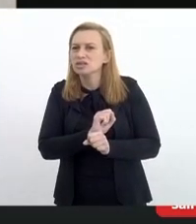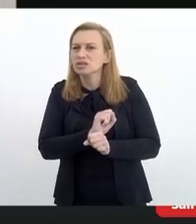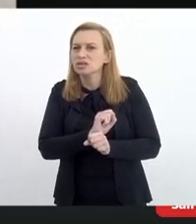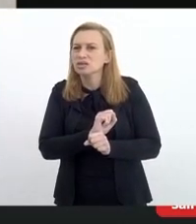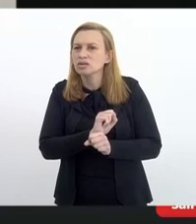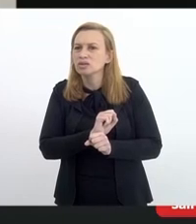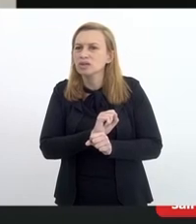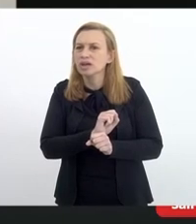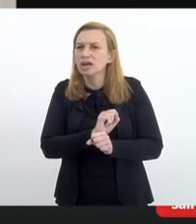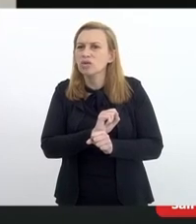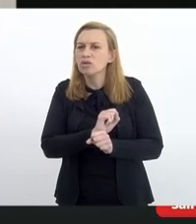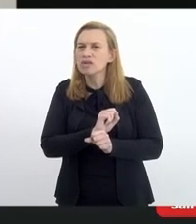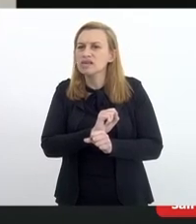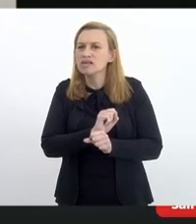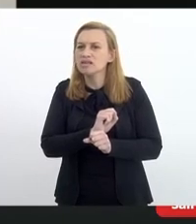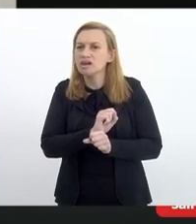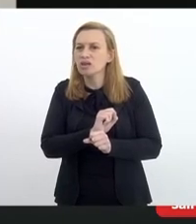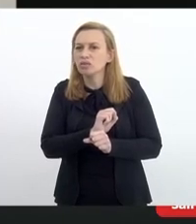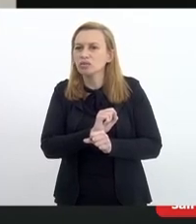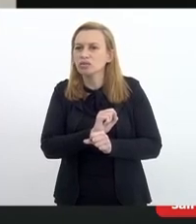E aí